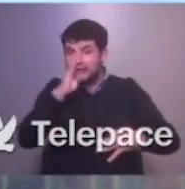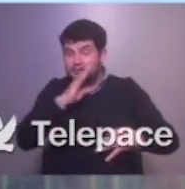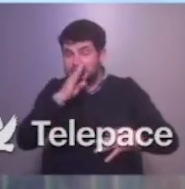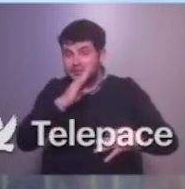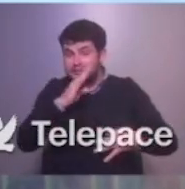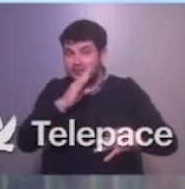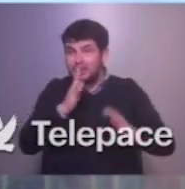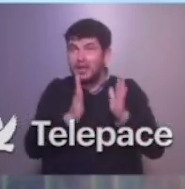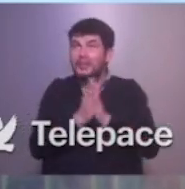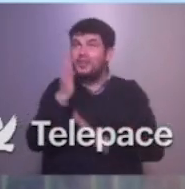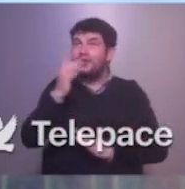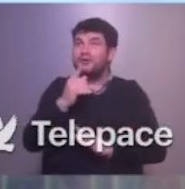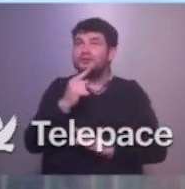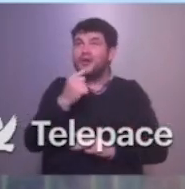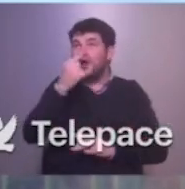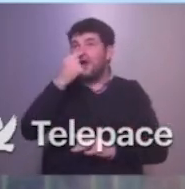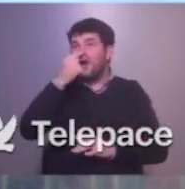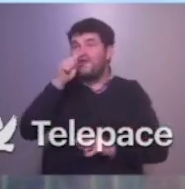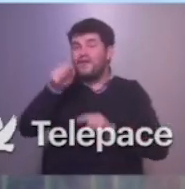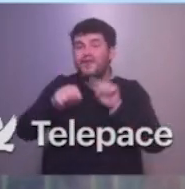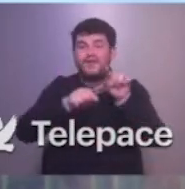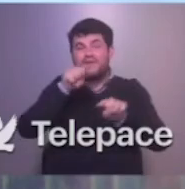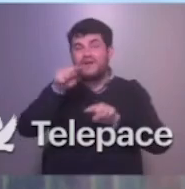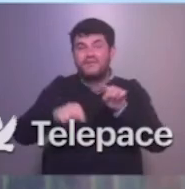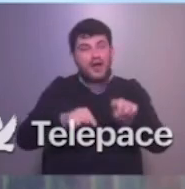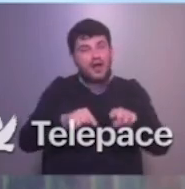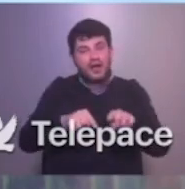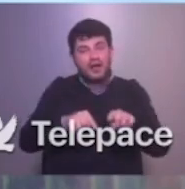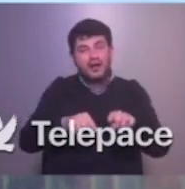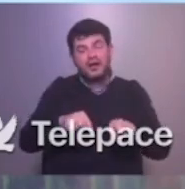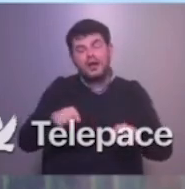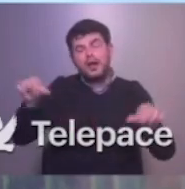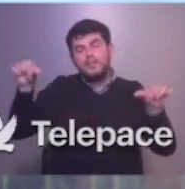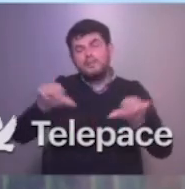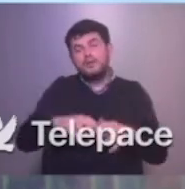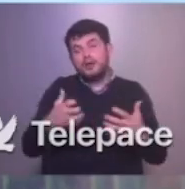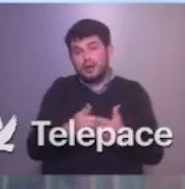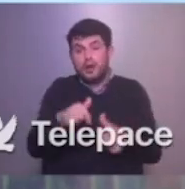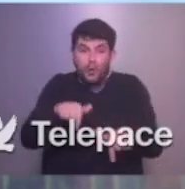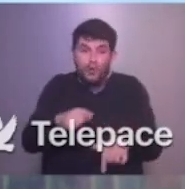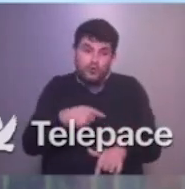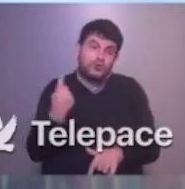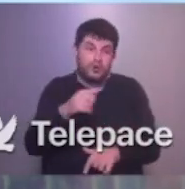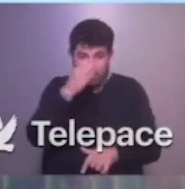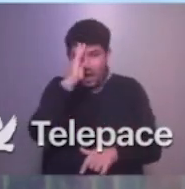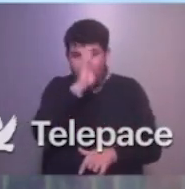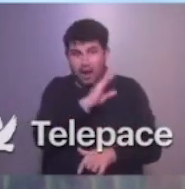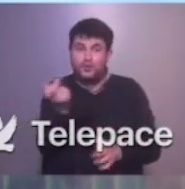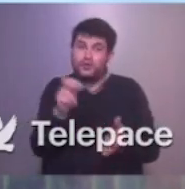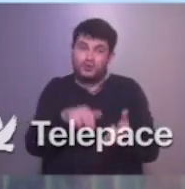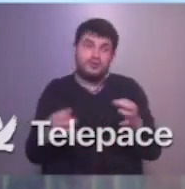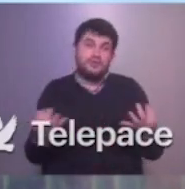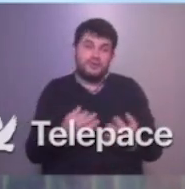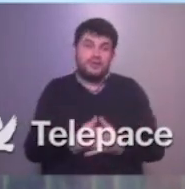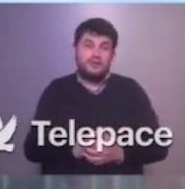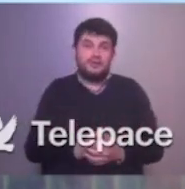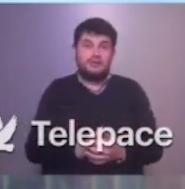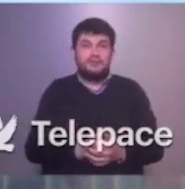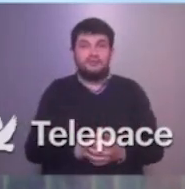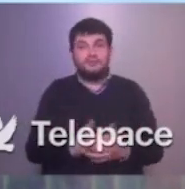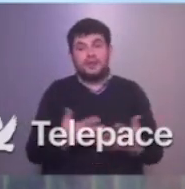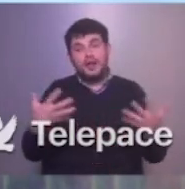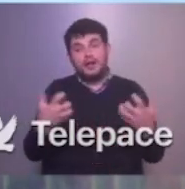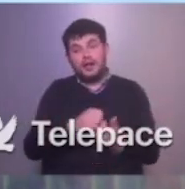deixarem de ofender a Deus, começará outra pior. E nós, hoje, sabemos o que é que aconteceu com